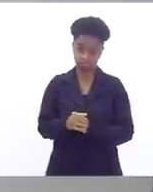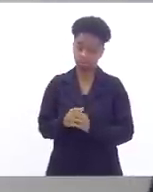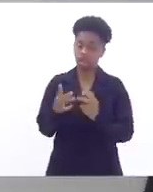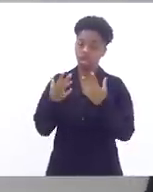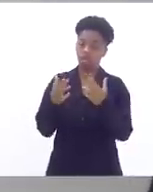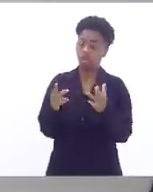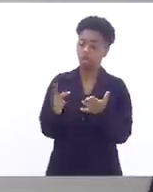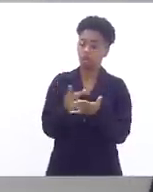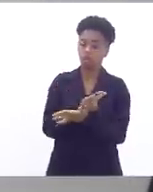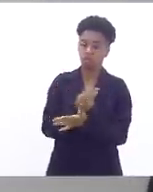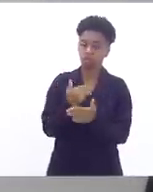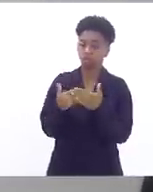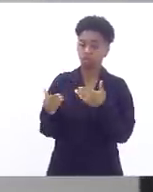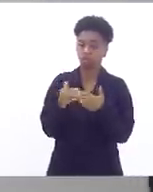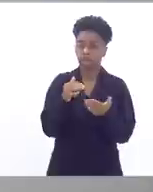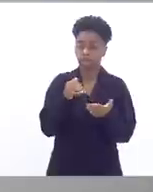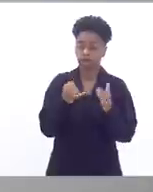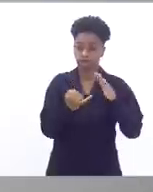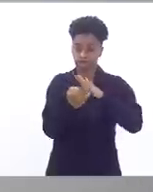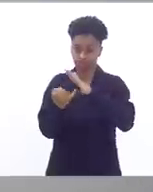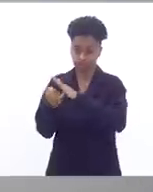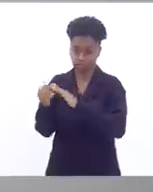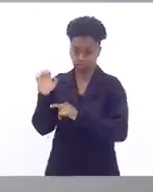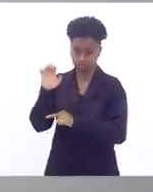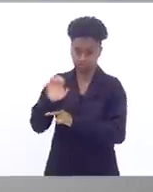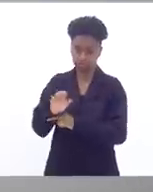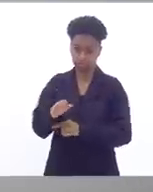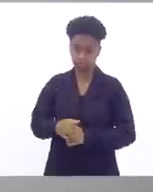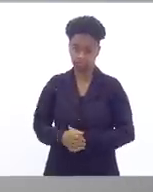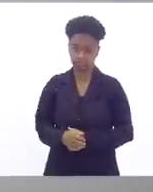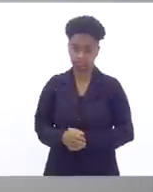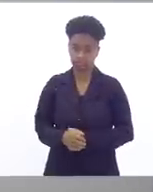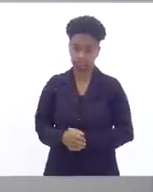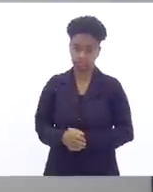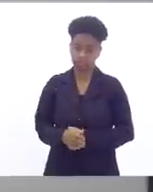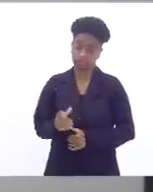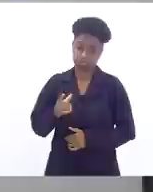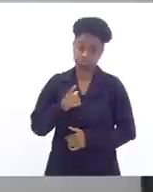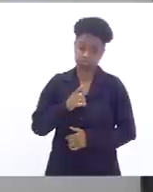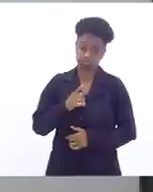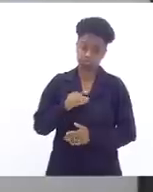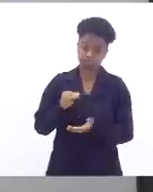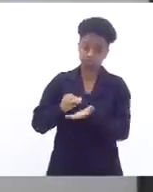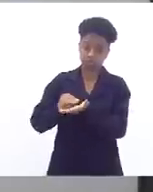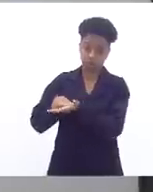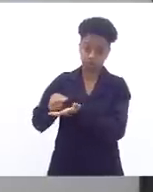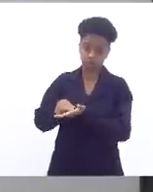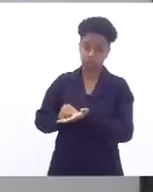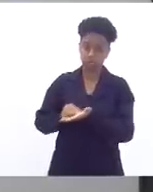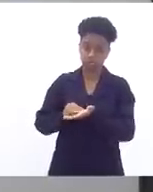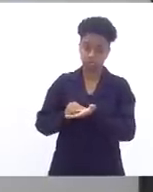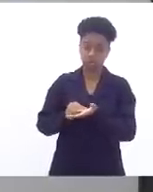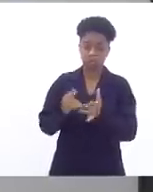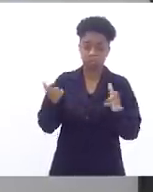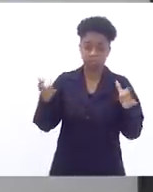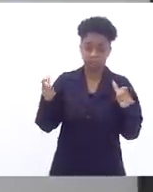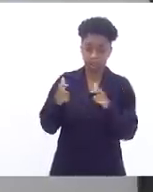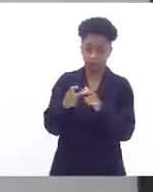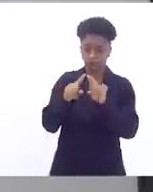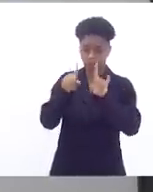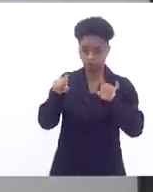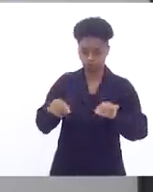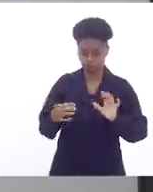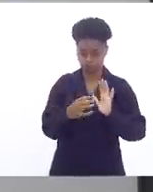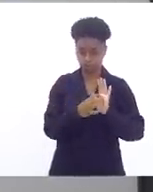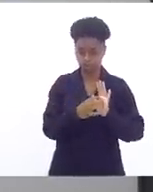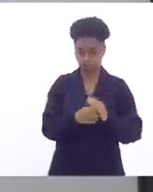com todas as instituições do Estado o déficit Funcionários das instituições